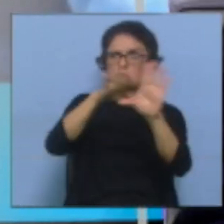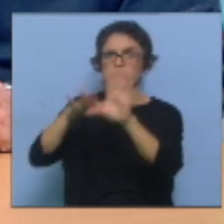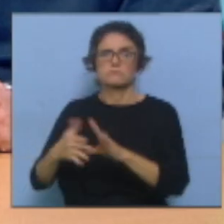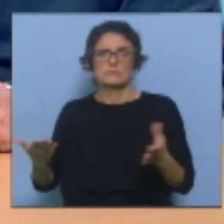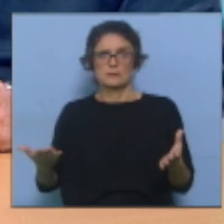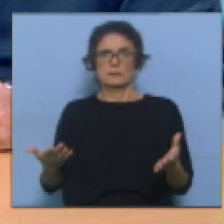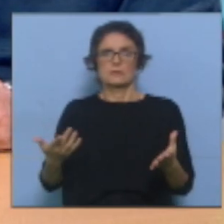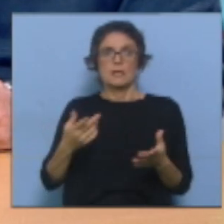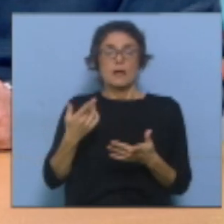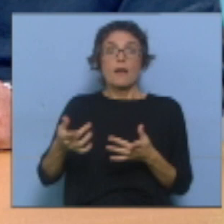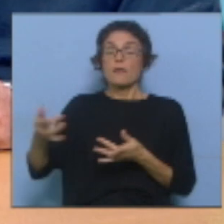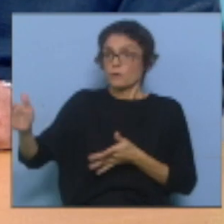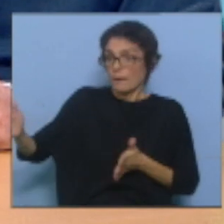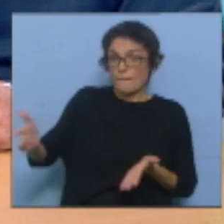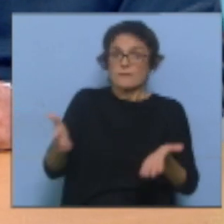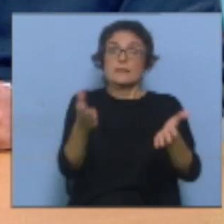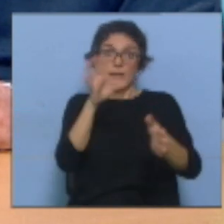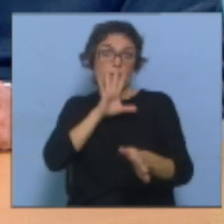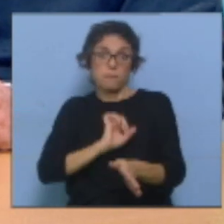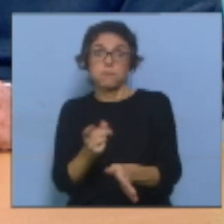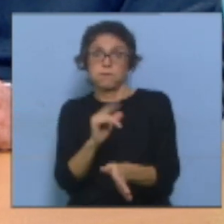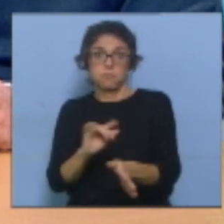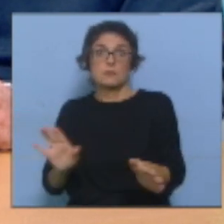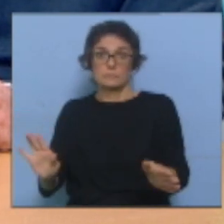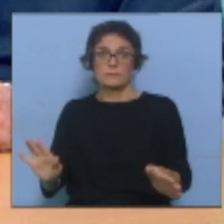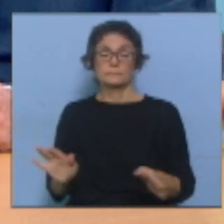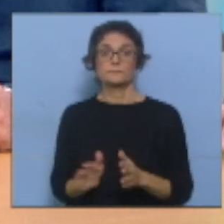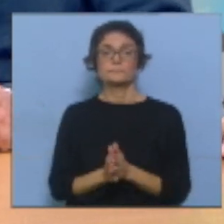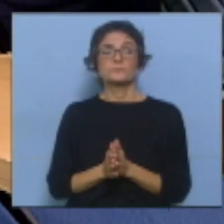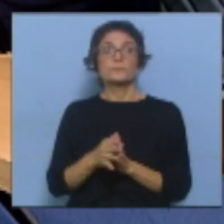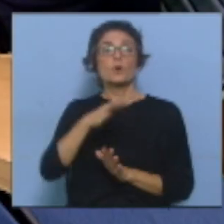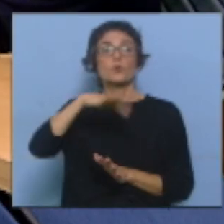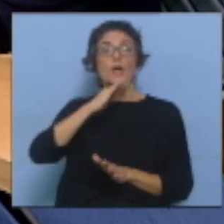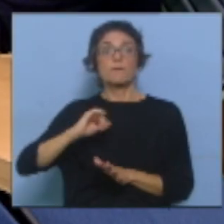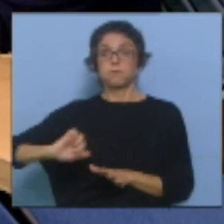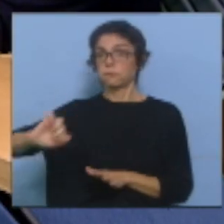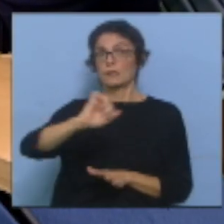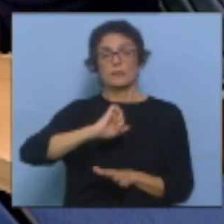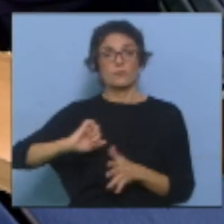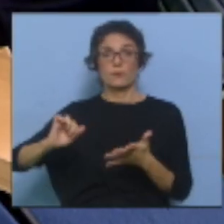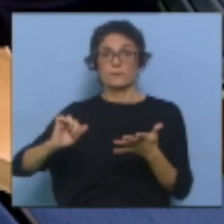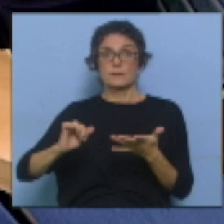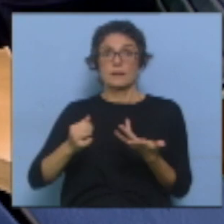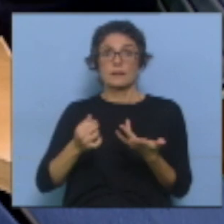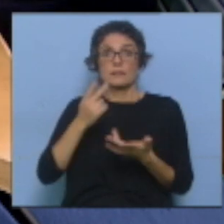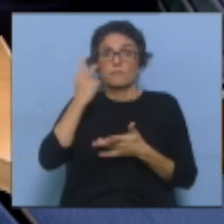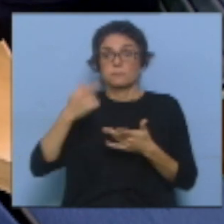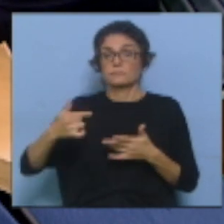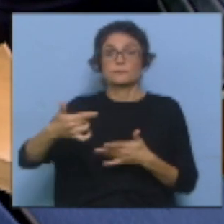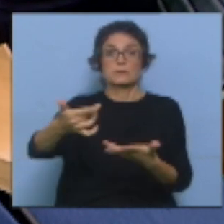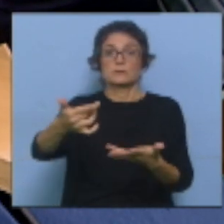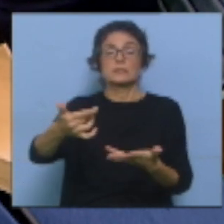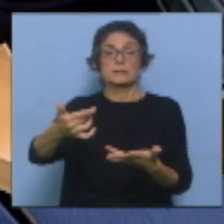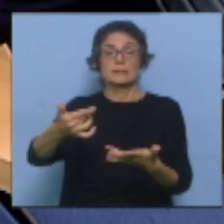existe, é tudo uma vivência no fundo, muito normal. a família teve sempre, ou seja, eles foram, mas nós procuramos também sempre que a família